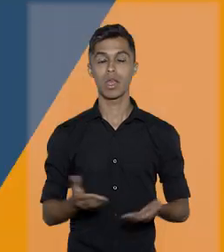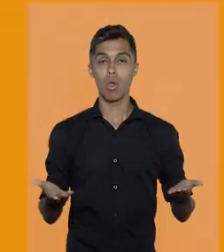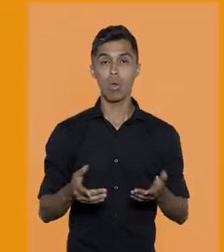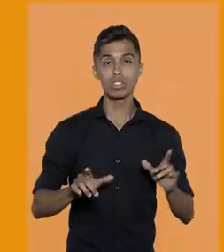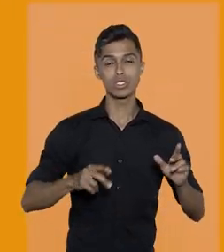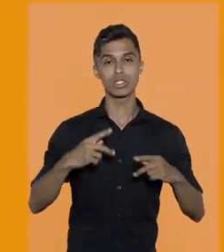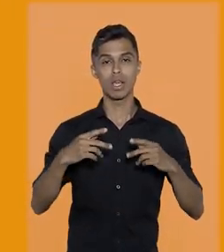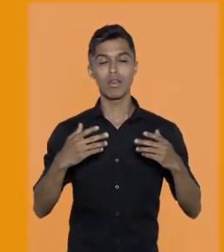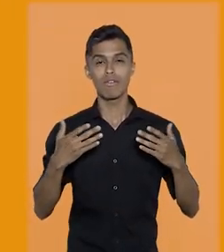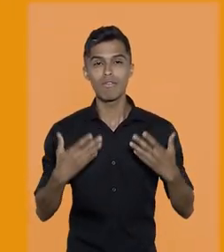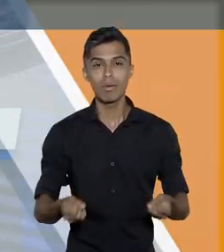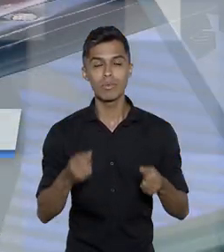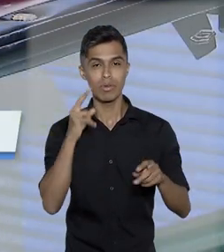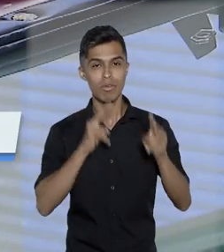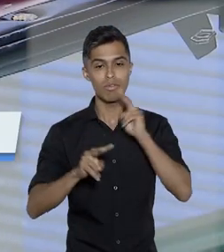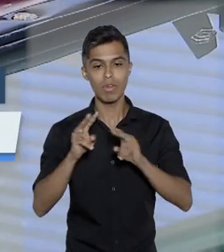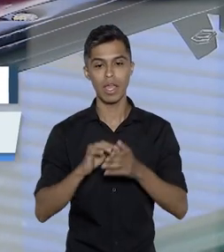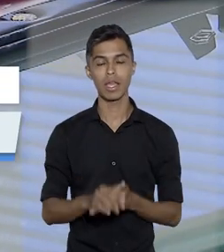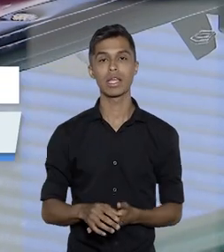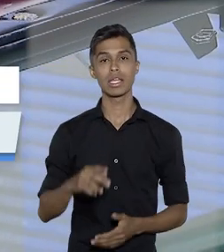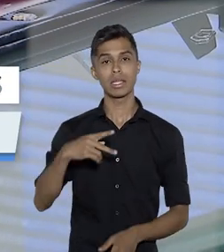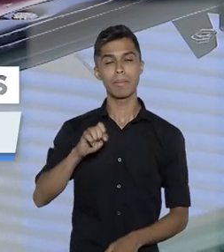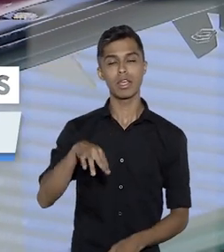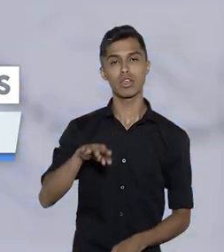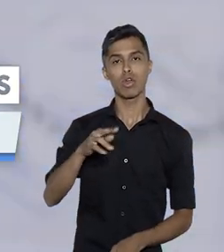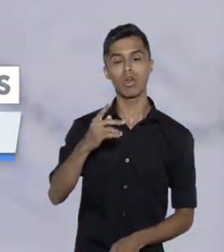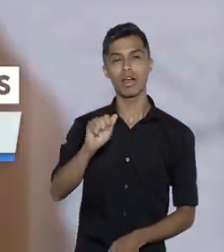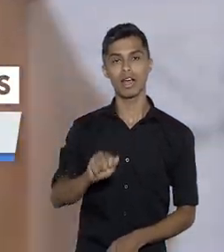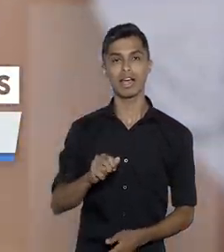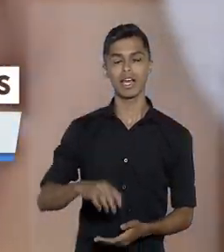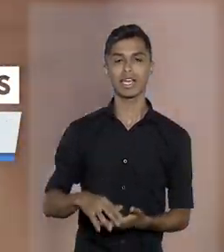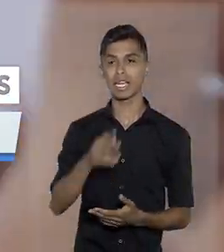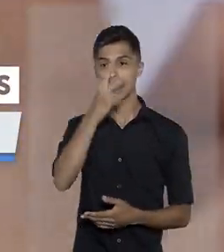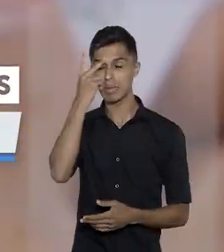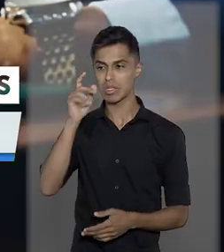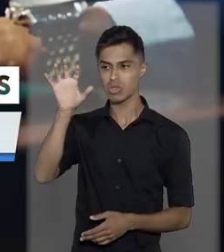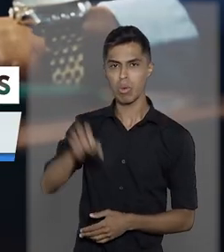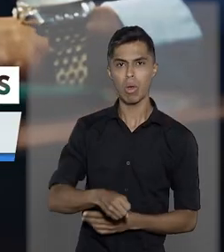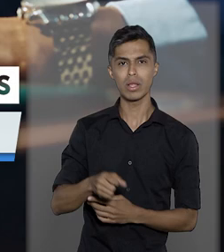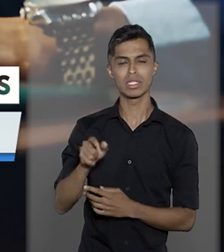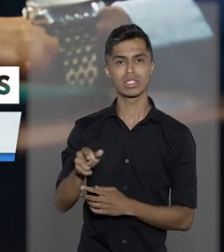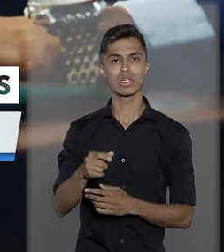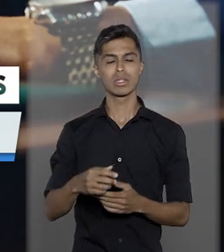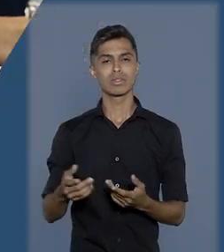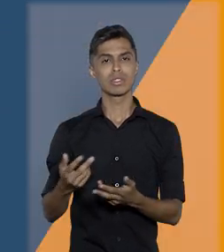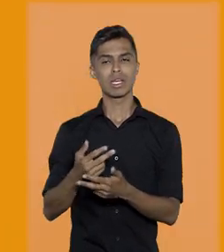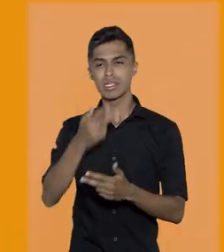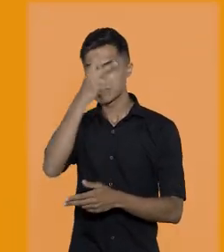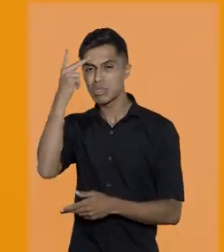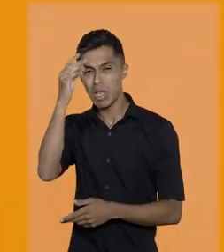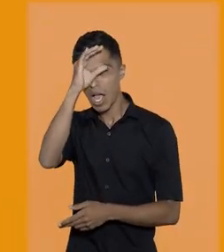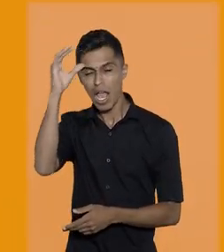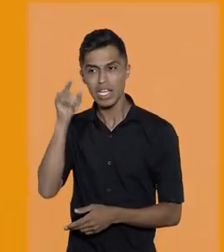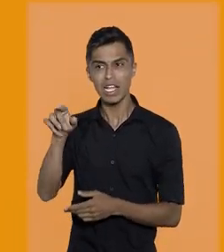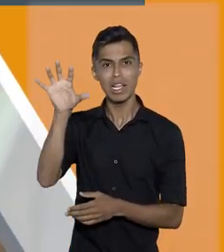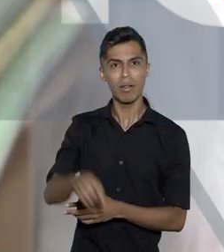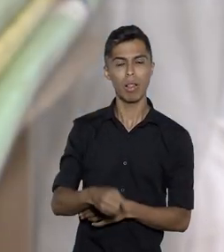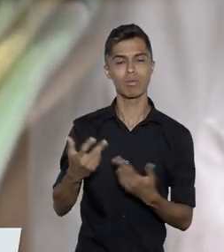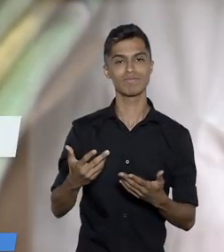você vai ver mantida penhora de honorários de advogado que se apropriou de verba do cliente